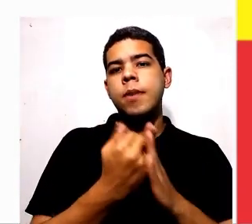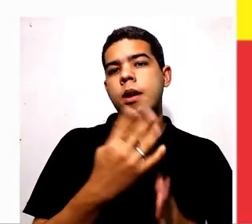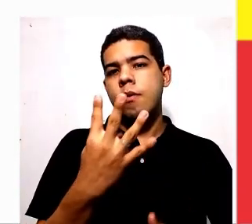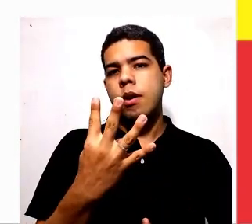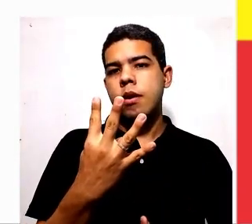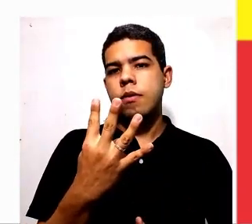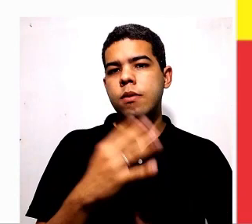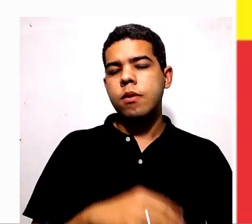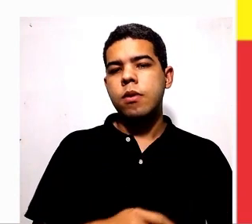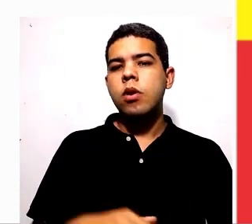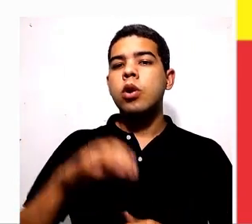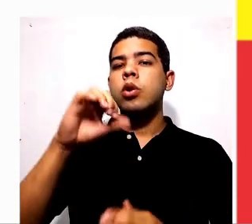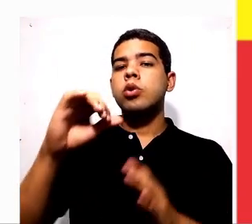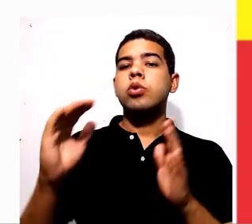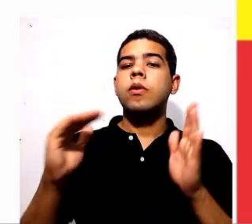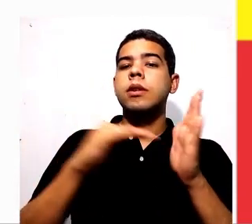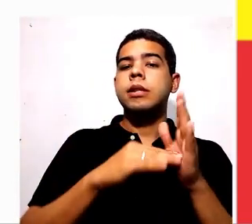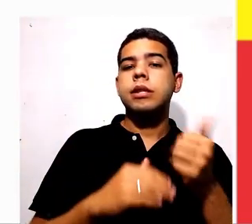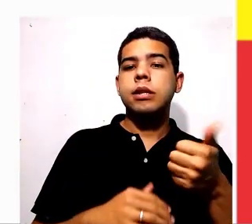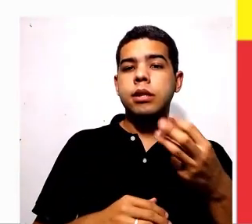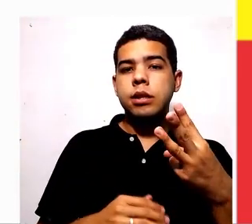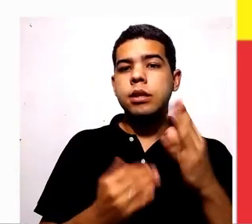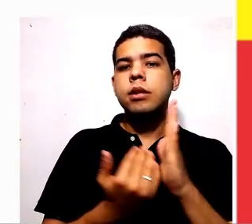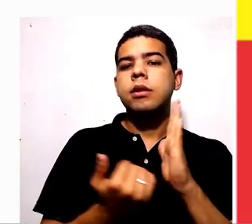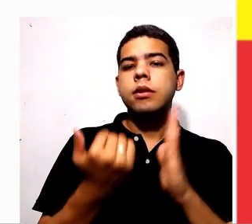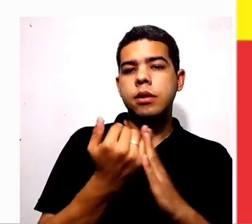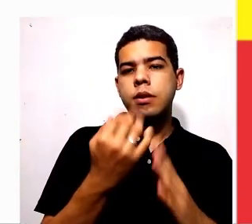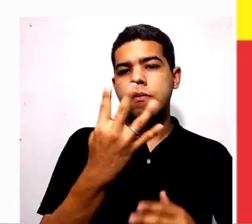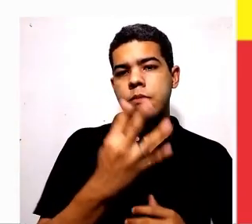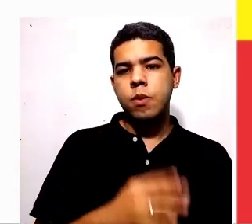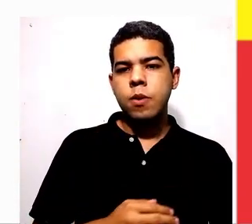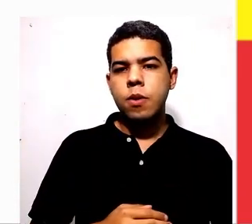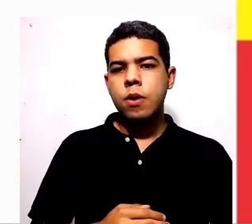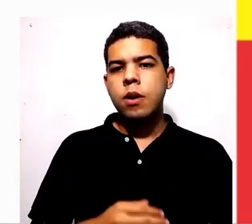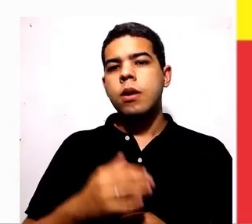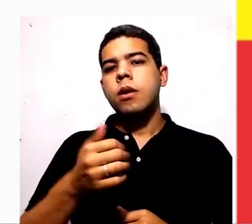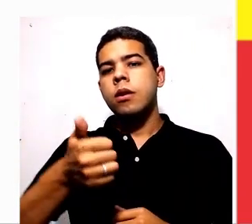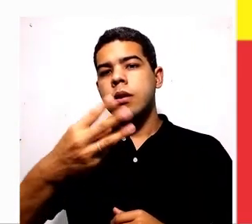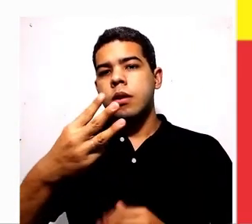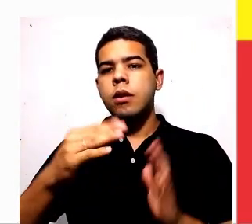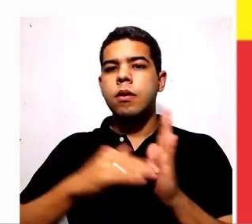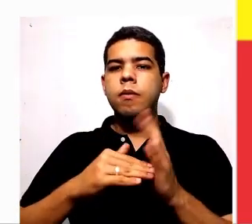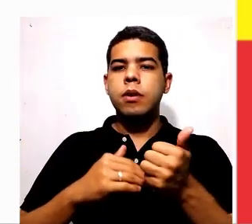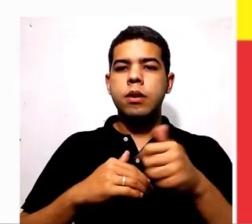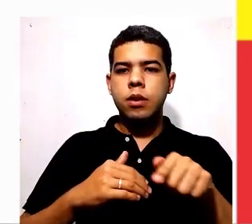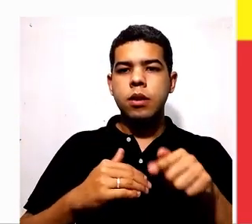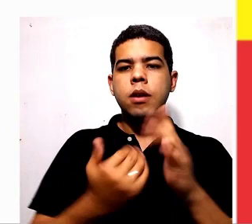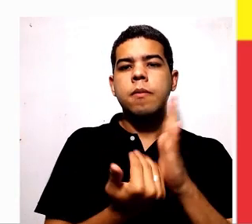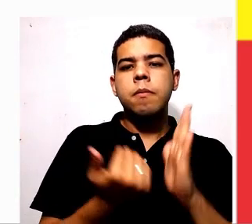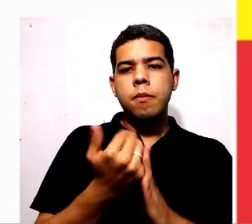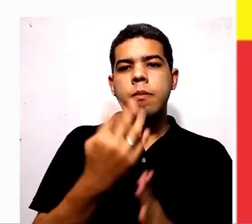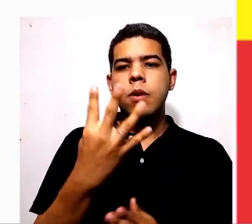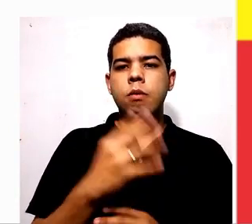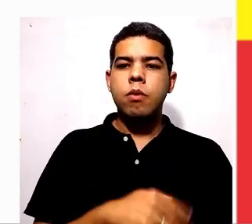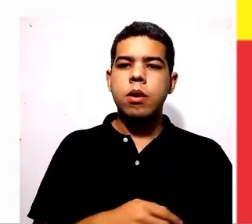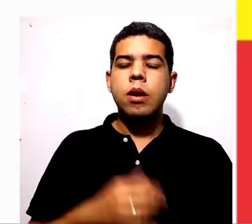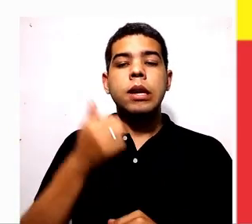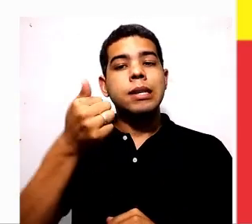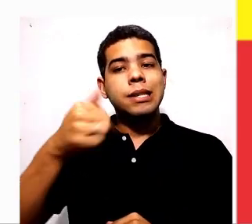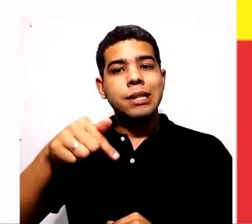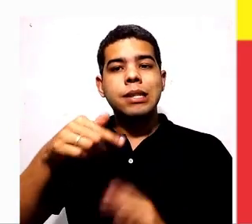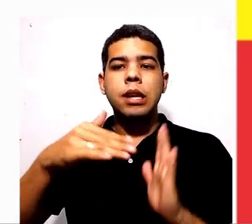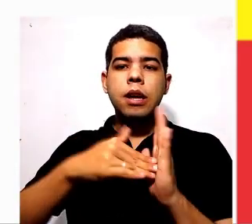aumentou 4. De 9 para 13, também 4, não é? De 13 para 17, 4. E 17 para